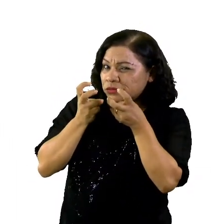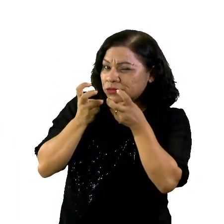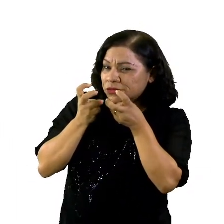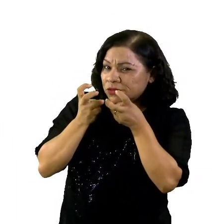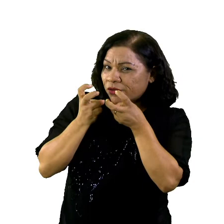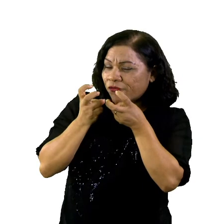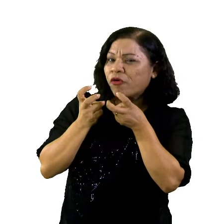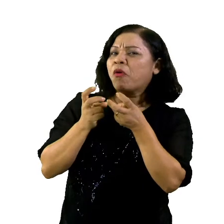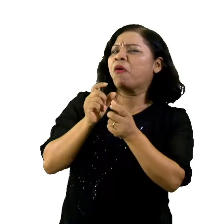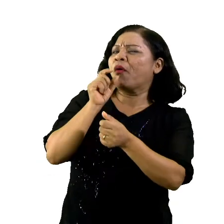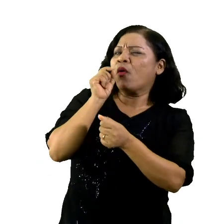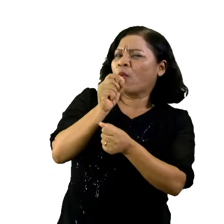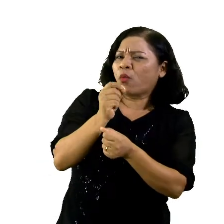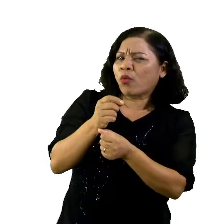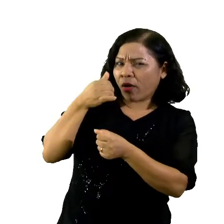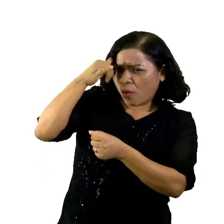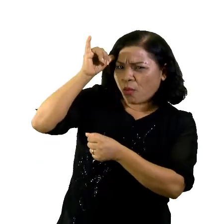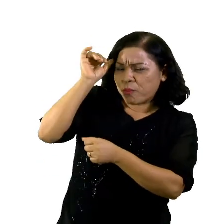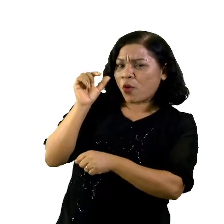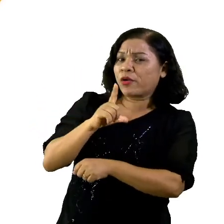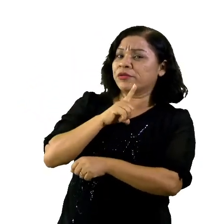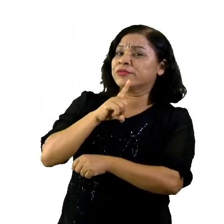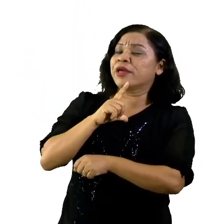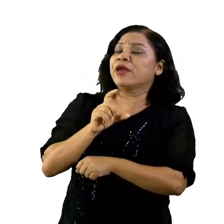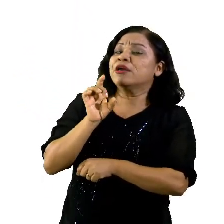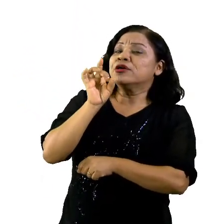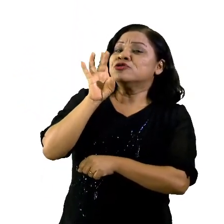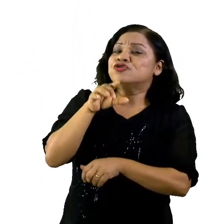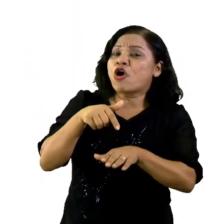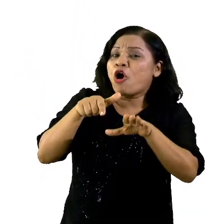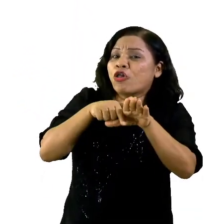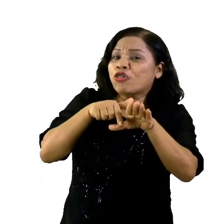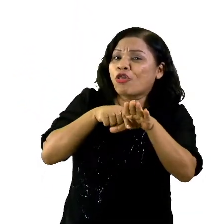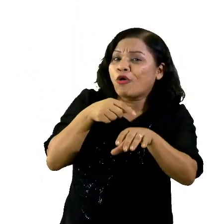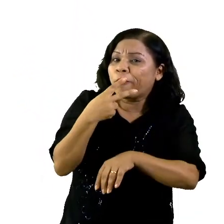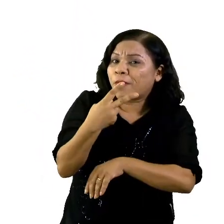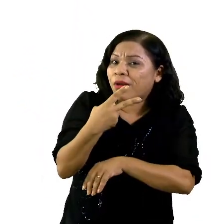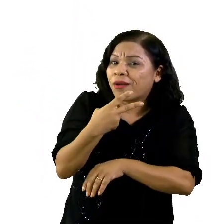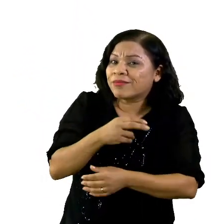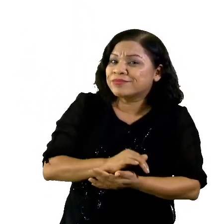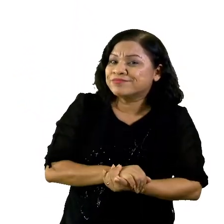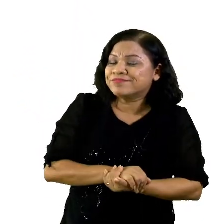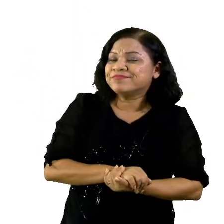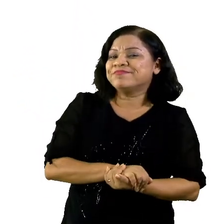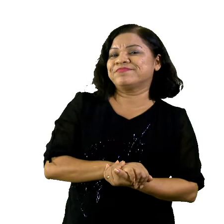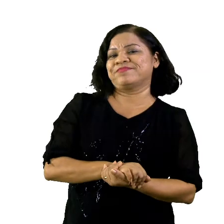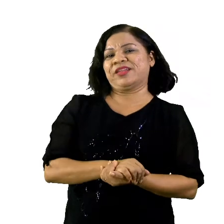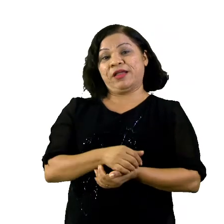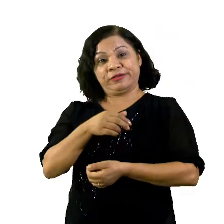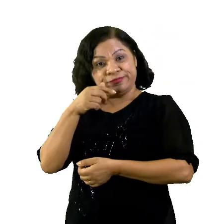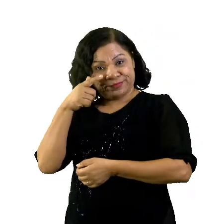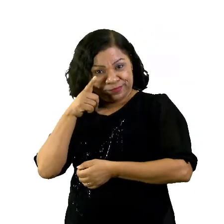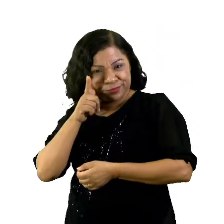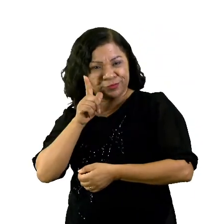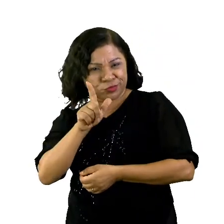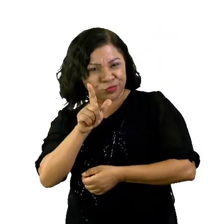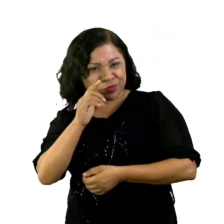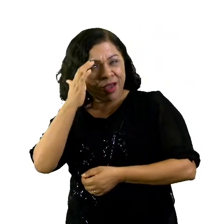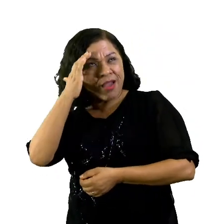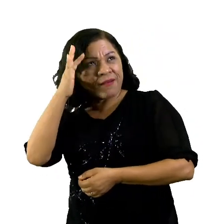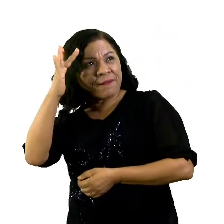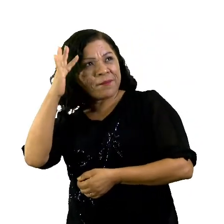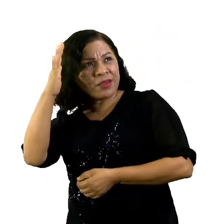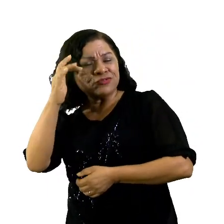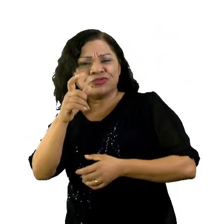pés? Será por quê? Você consegue imaginar em que lugar essas pessoas